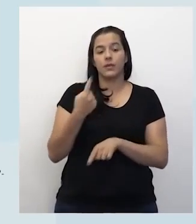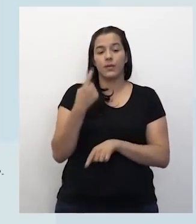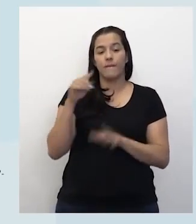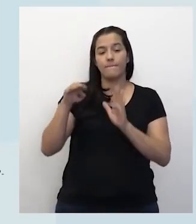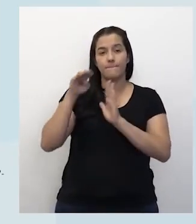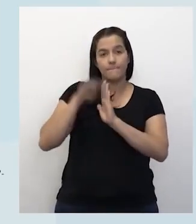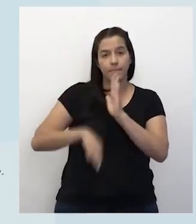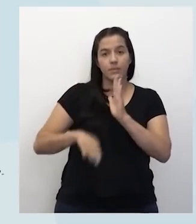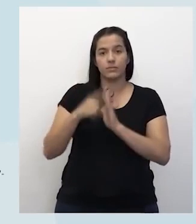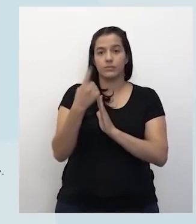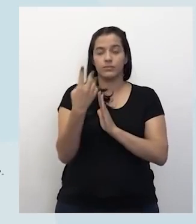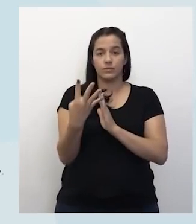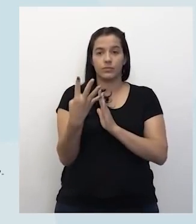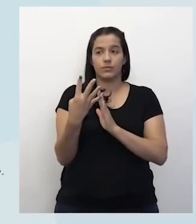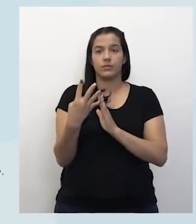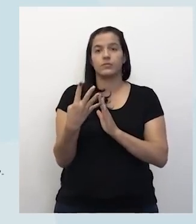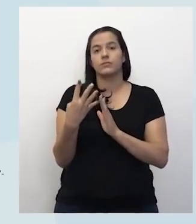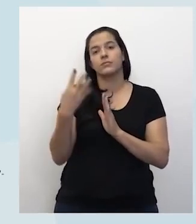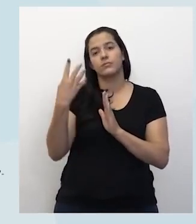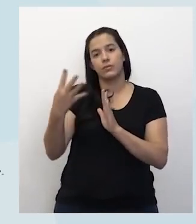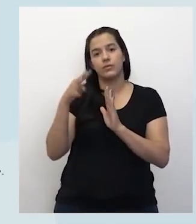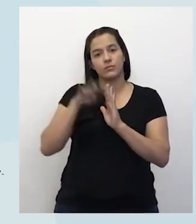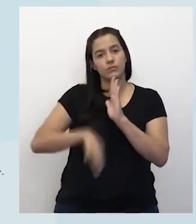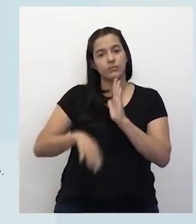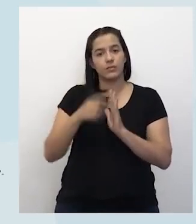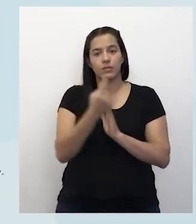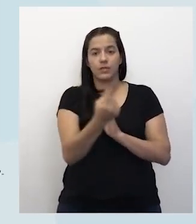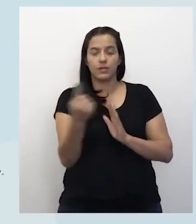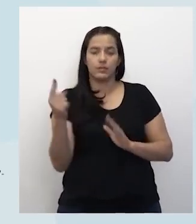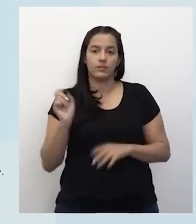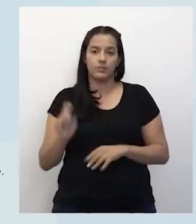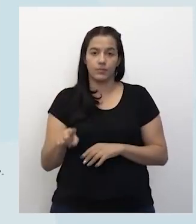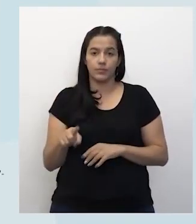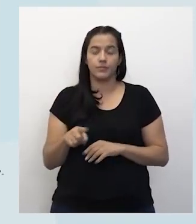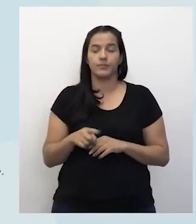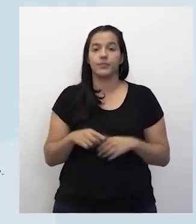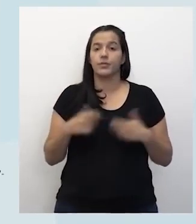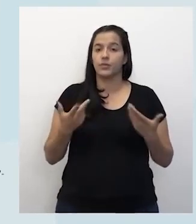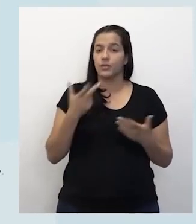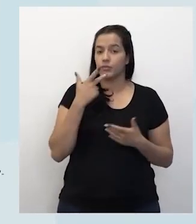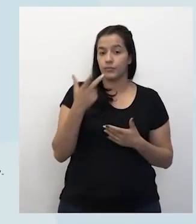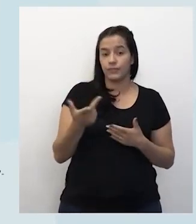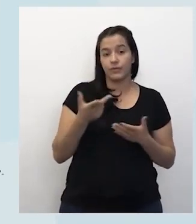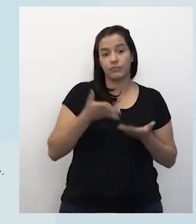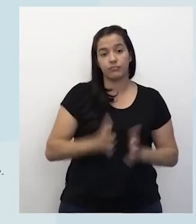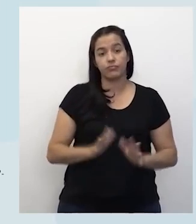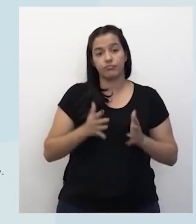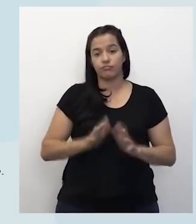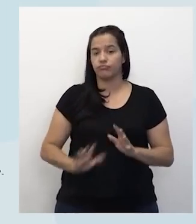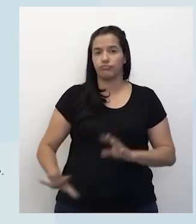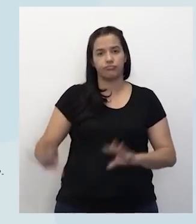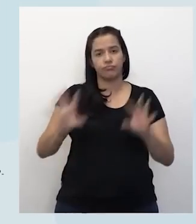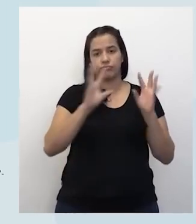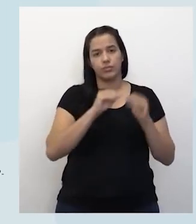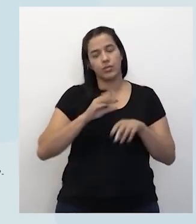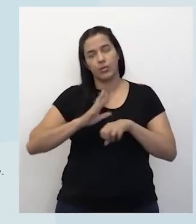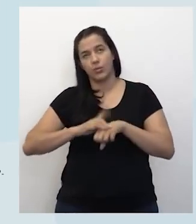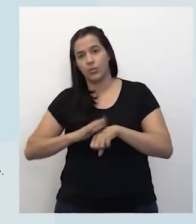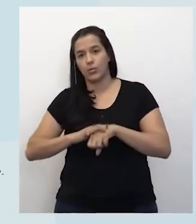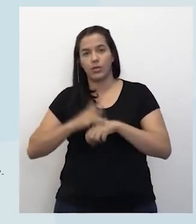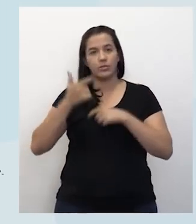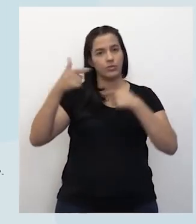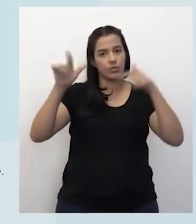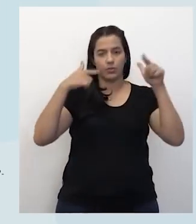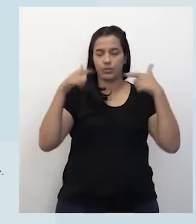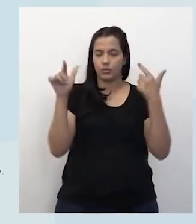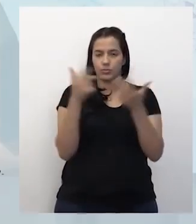habitantes a cada, menos 4 mortes a cada 1.000 habitantes. E quando fala taxa de mortalidade é geral, né? Por doença e por outros